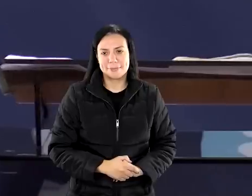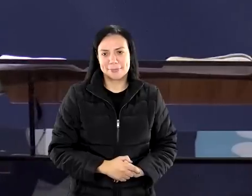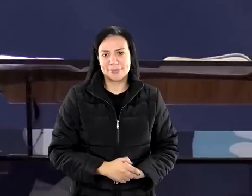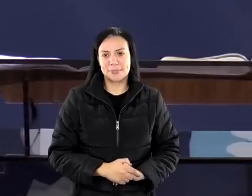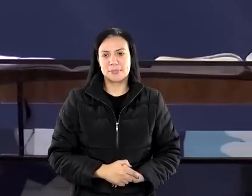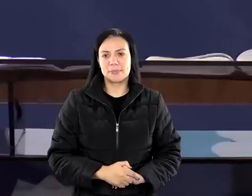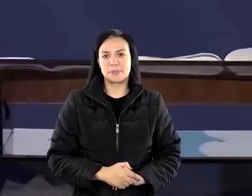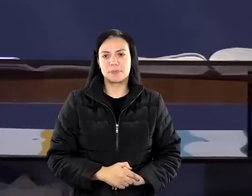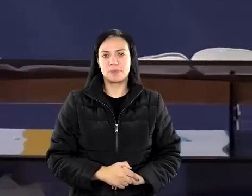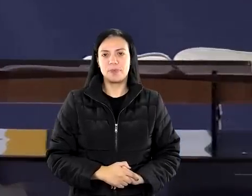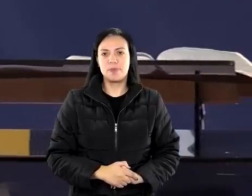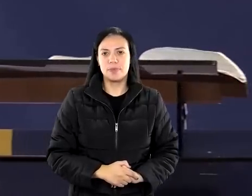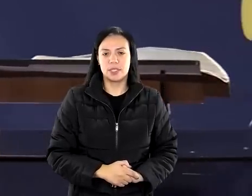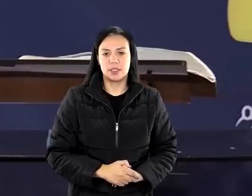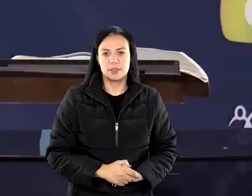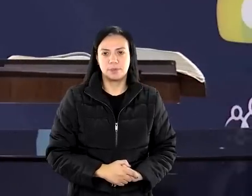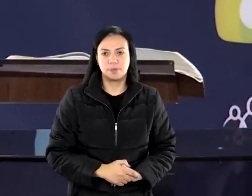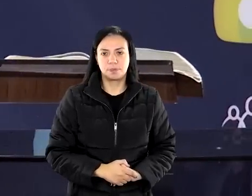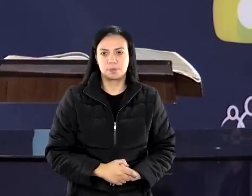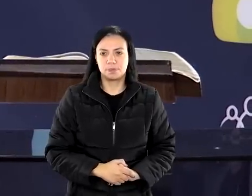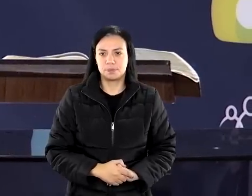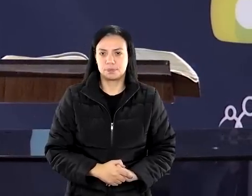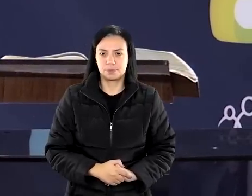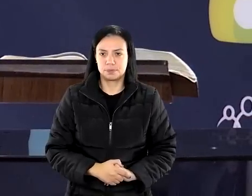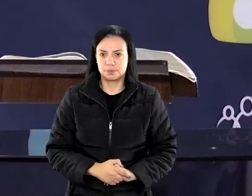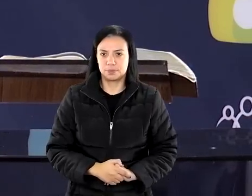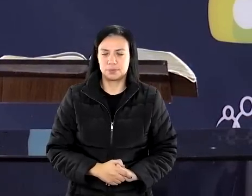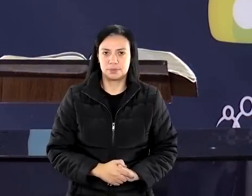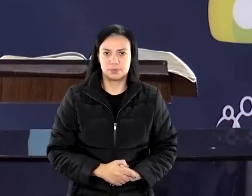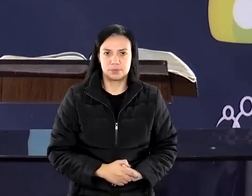vendas. Estão entendendo o que eu estou dizendo?